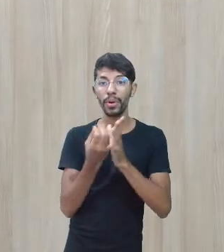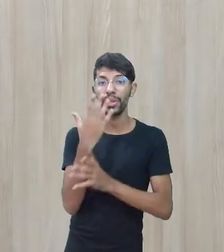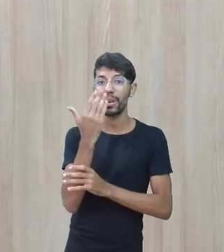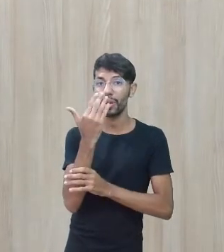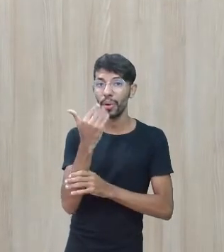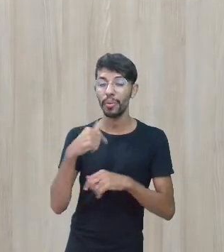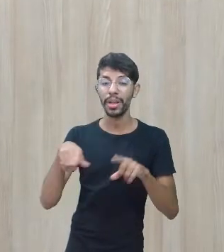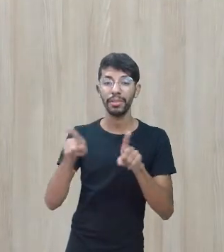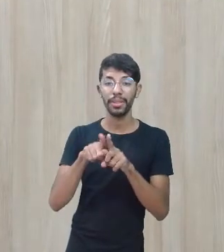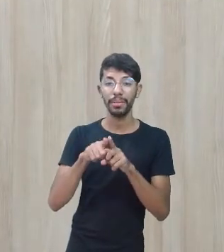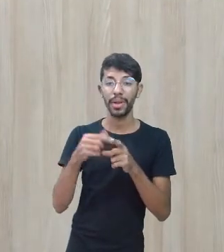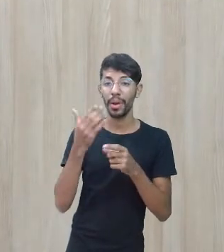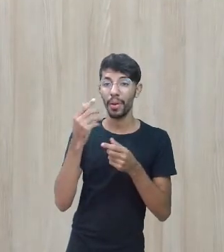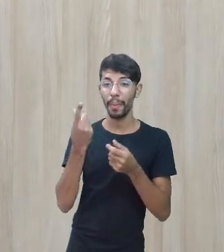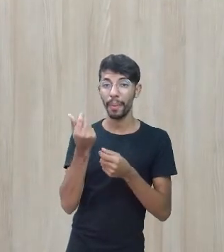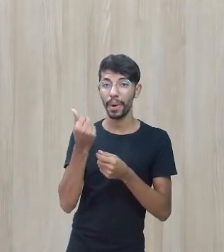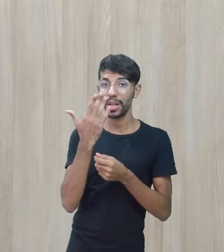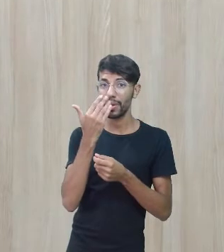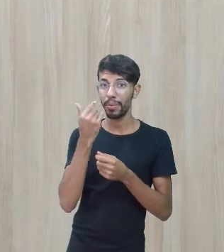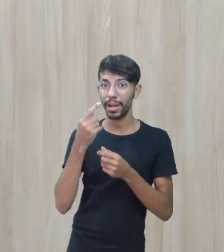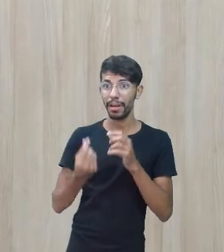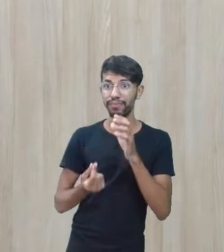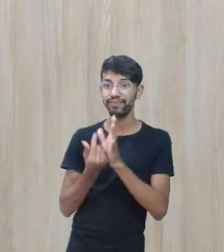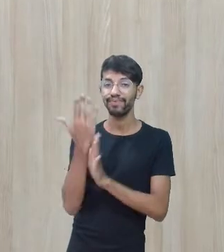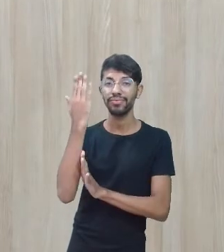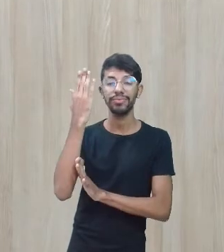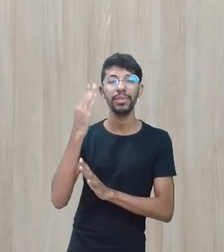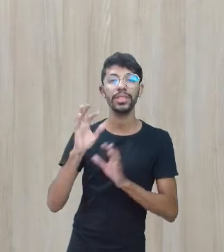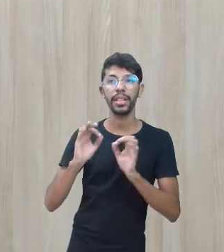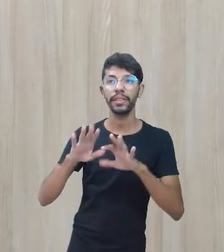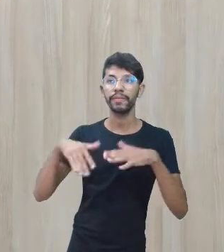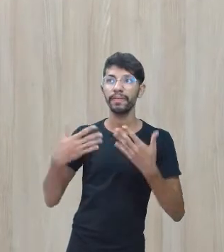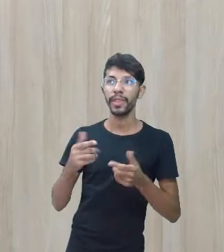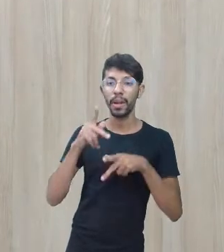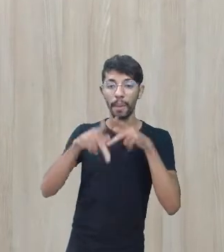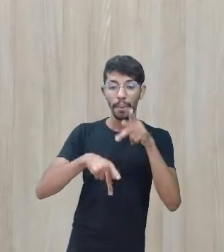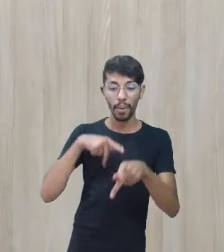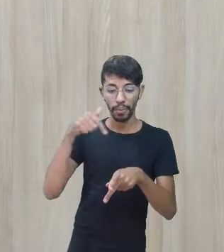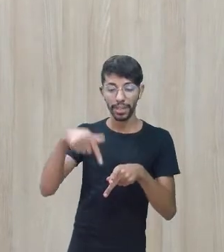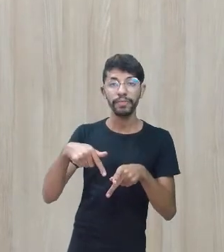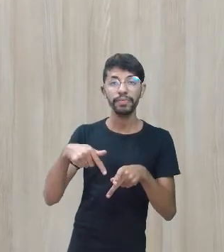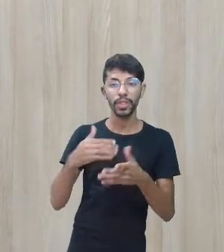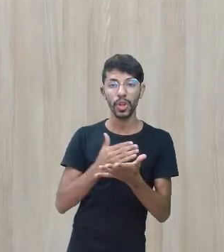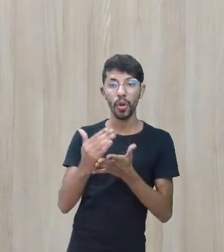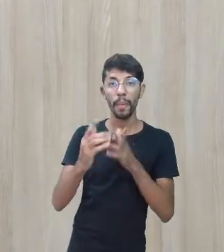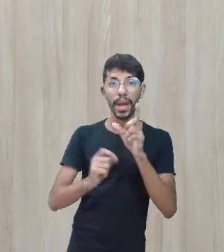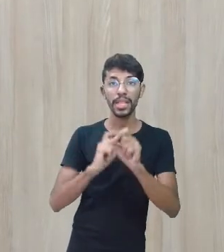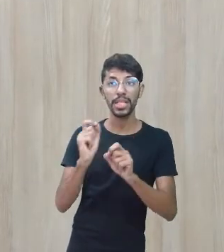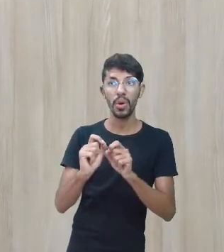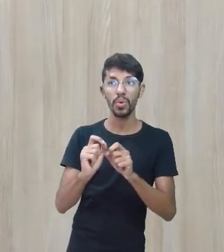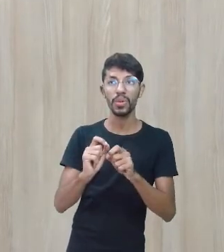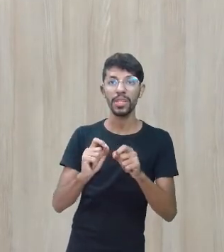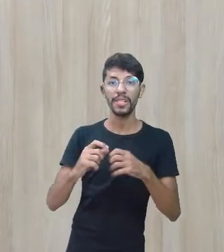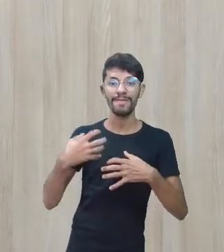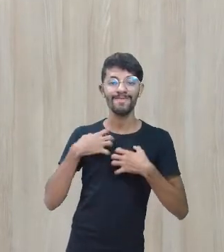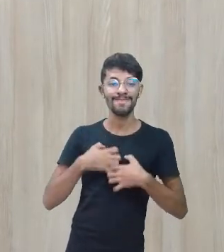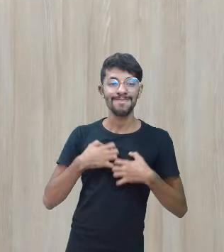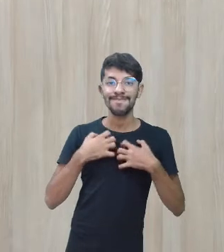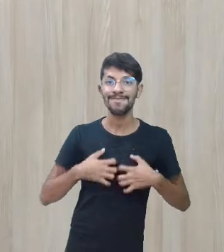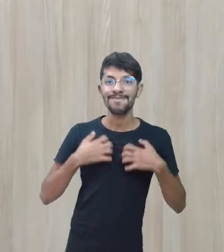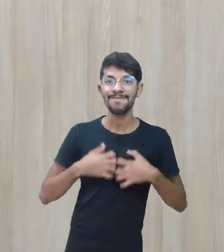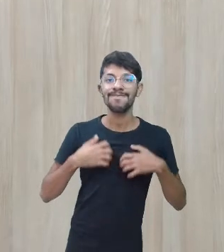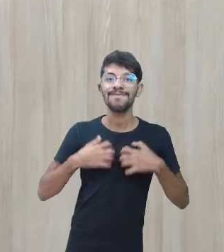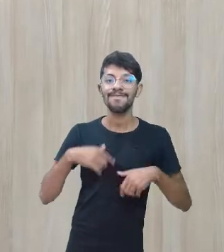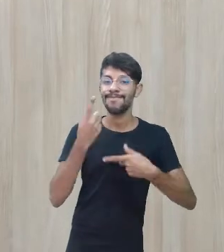preço da comida, revoltas internas, então a população começa a se revoltar. Então vejam que Roma, de fato,